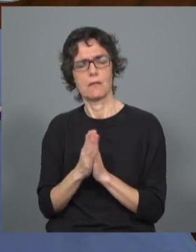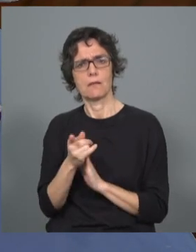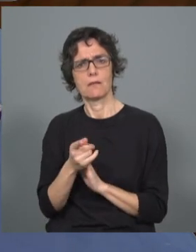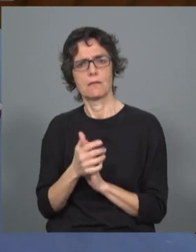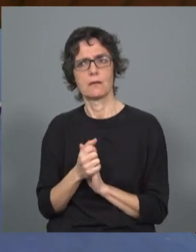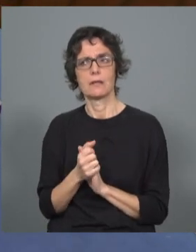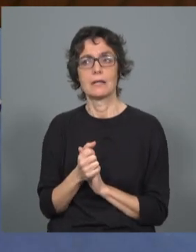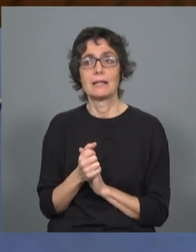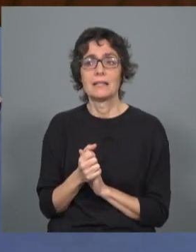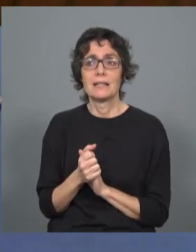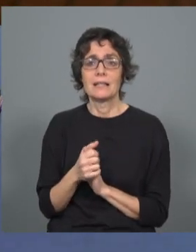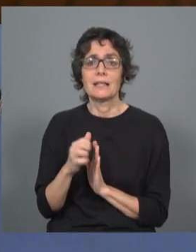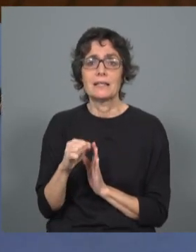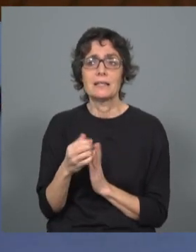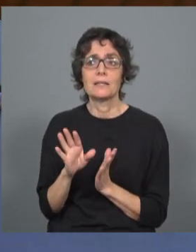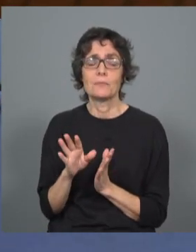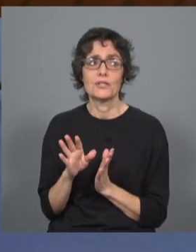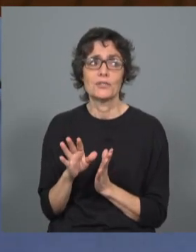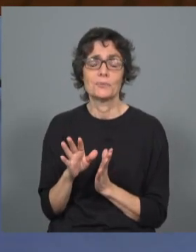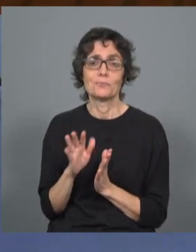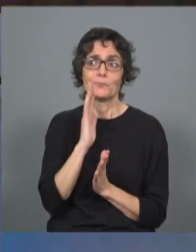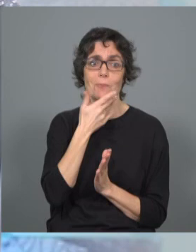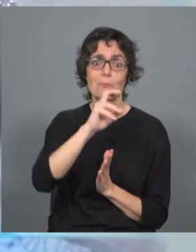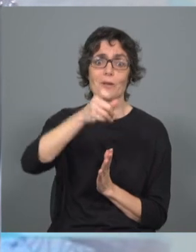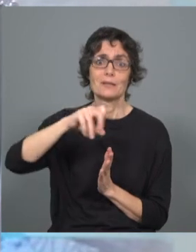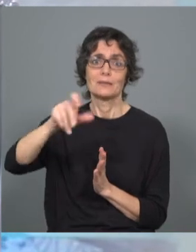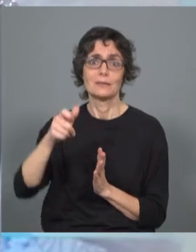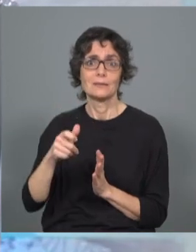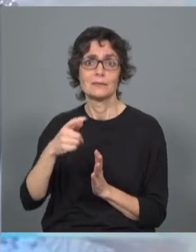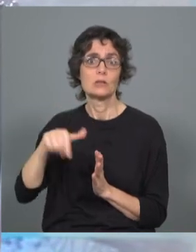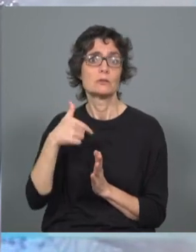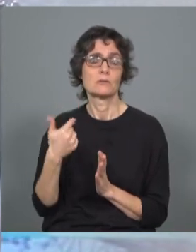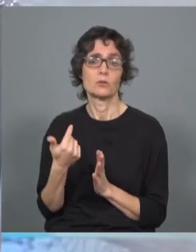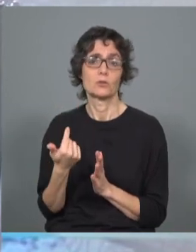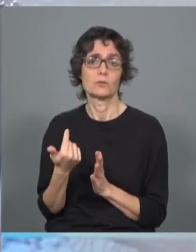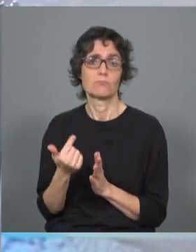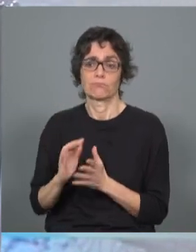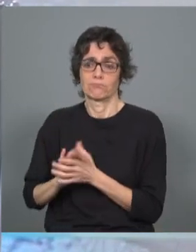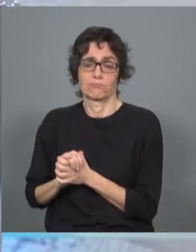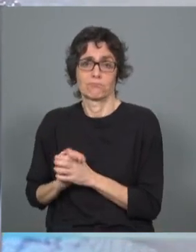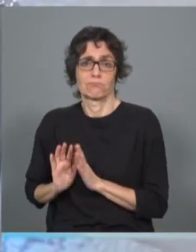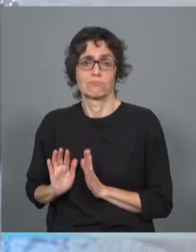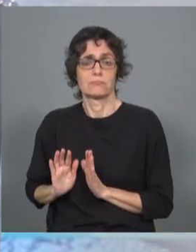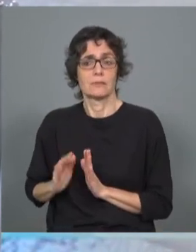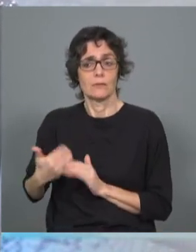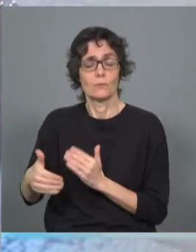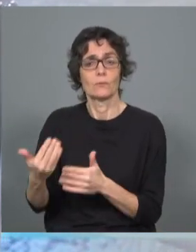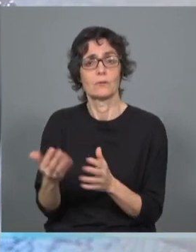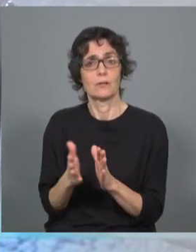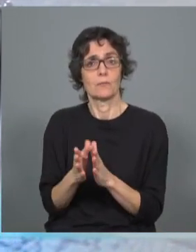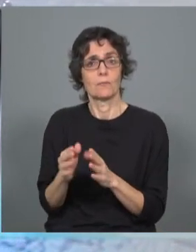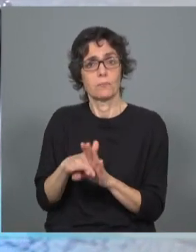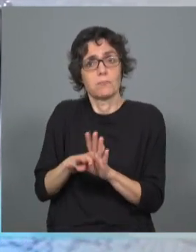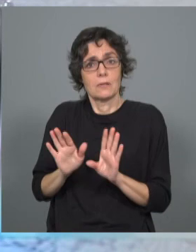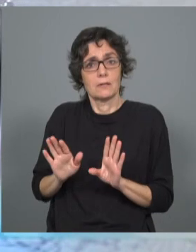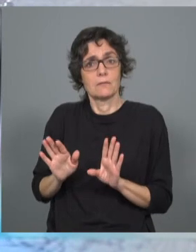de não chocar as comunidades locais. Nós participámos, enfim, em várias coisas, uma das quais